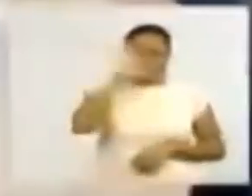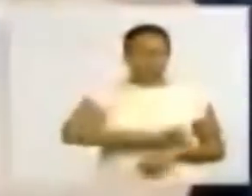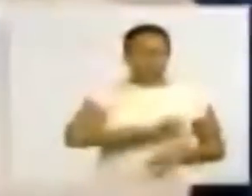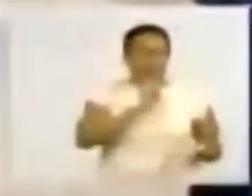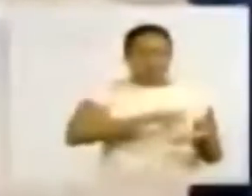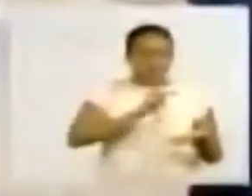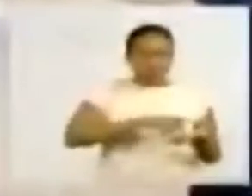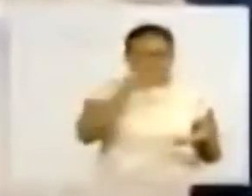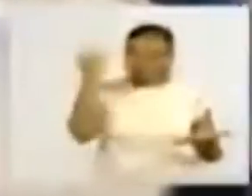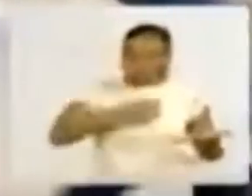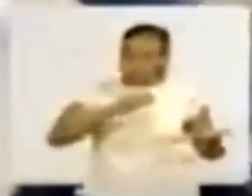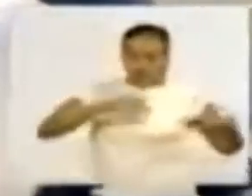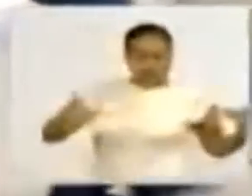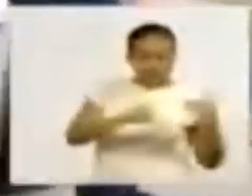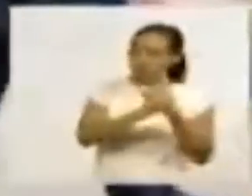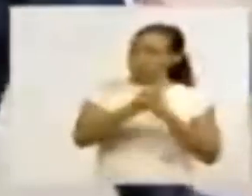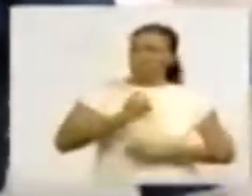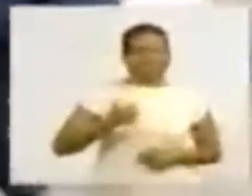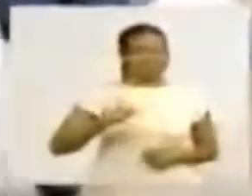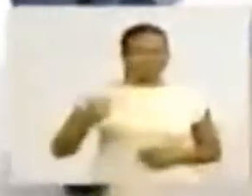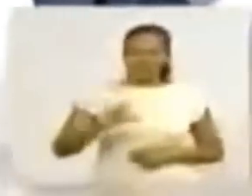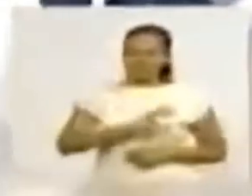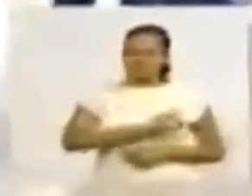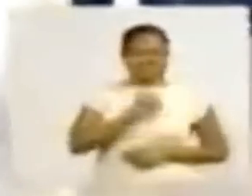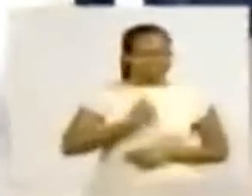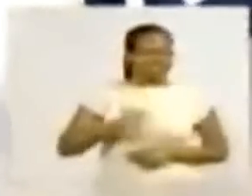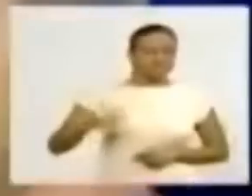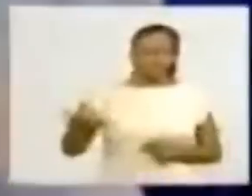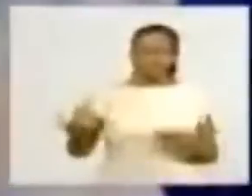não tem medo de encontrar os miseráveis.